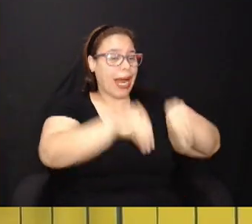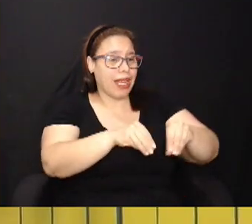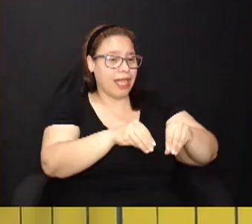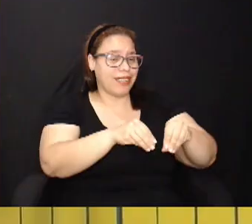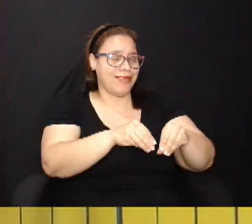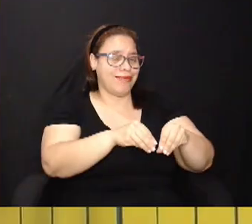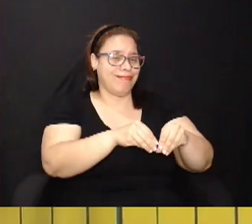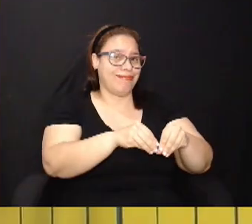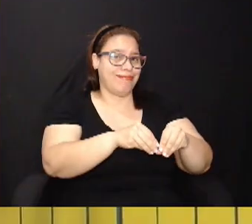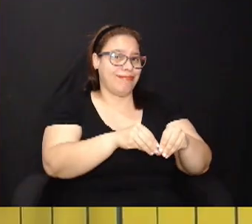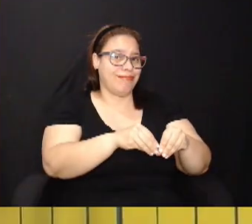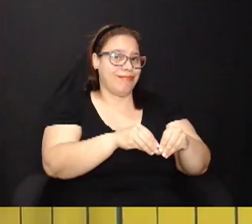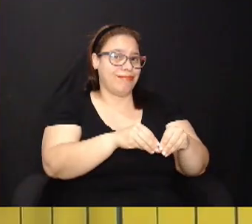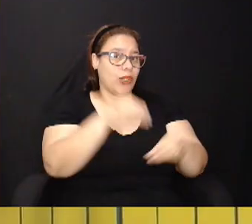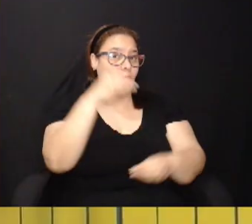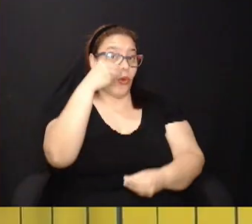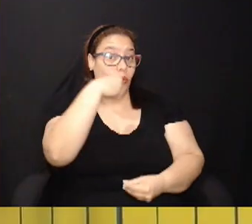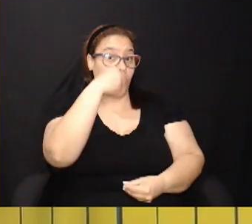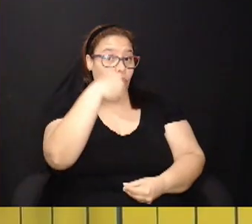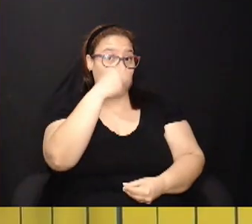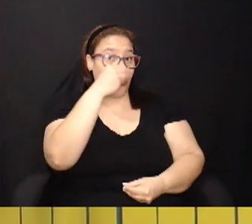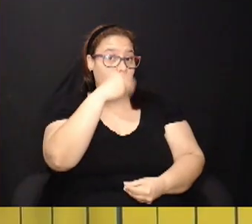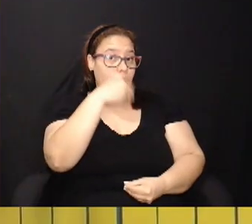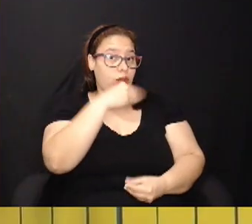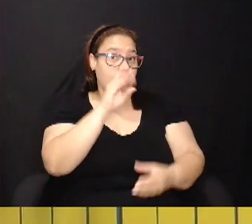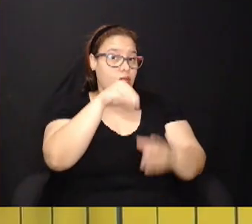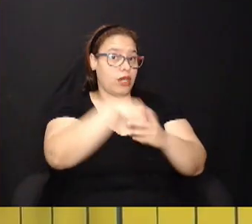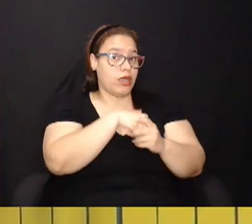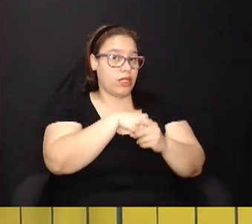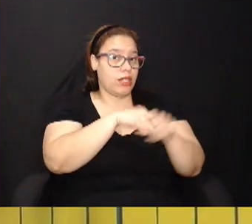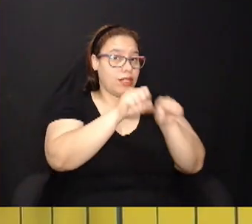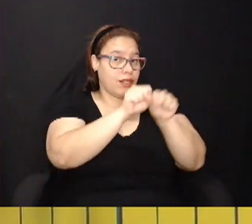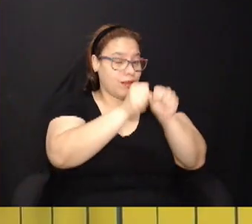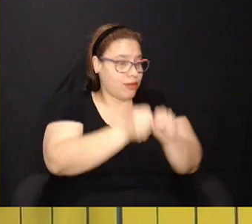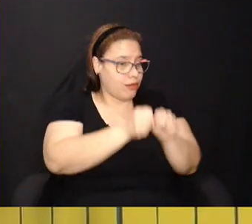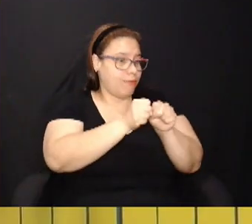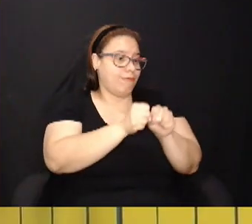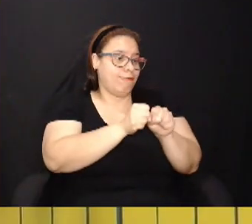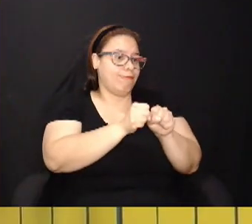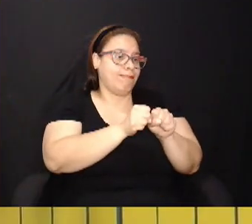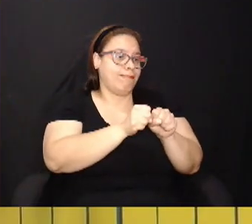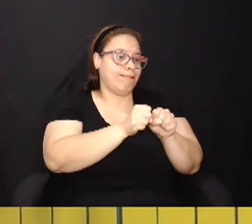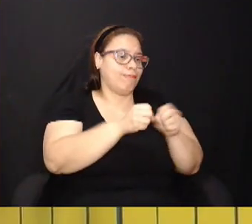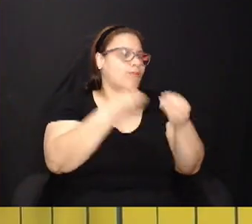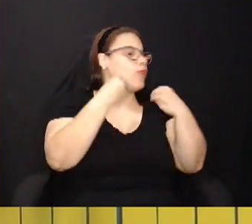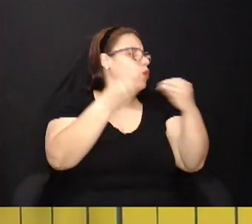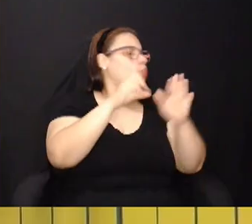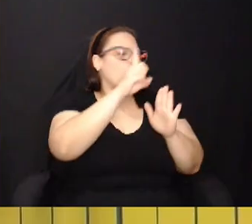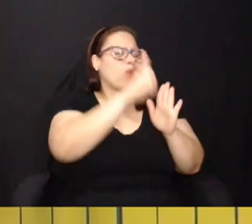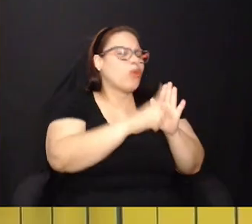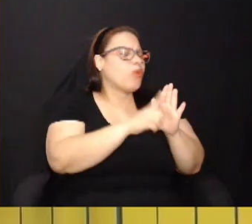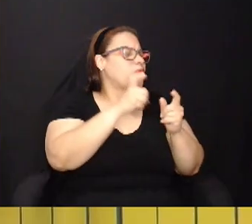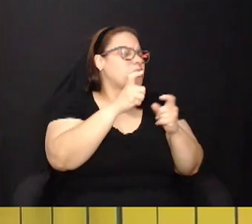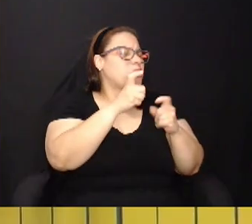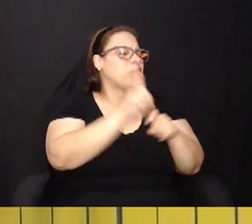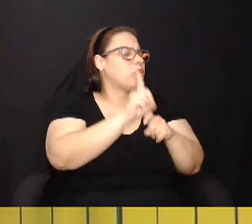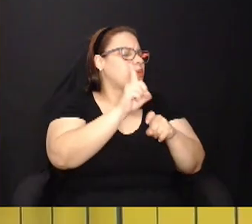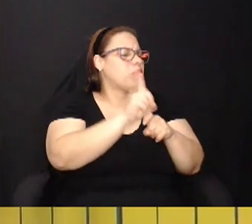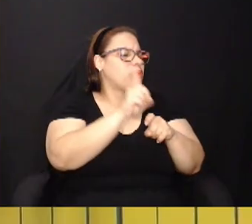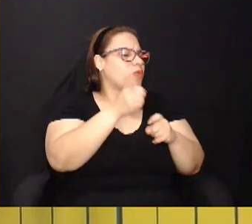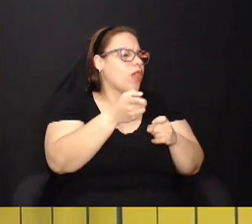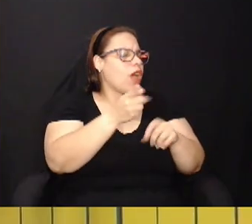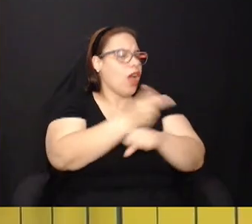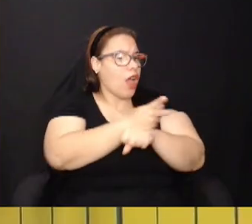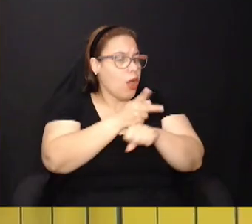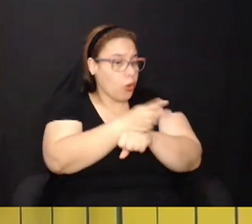como frágil, né, na mala, que está dentro da mala, vai acabar quebrando. Qual que é o meu direito, doutor? Eu busco a companhia aérea